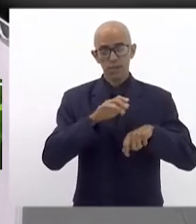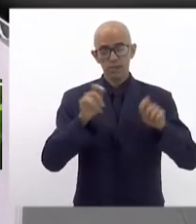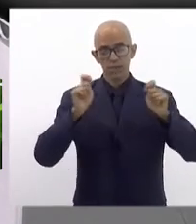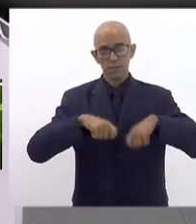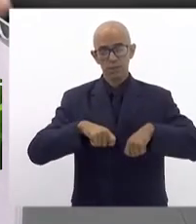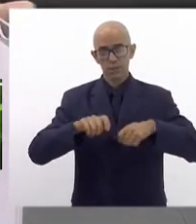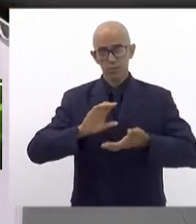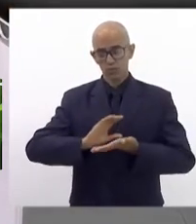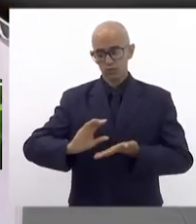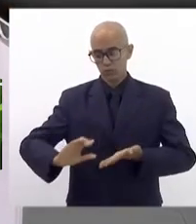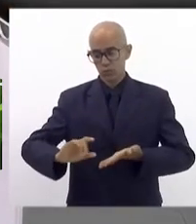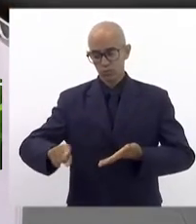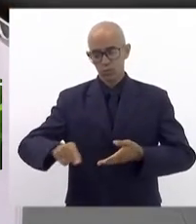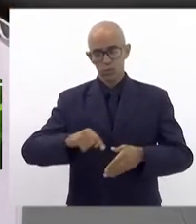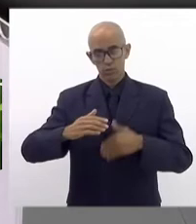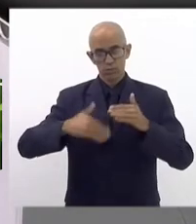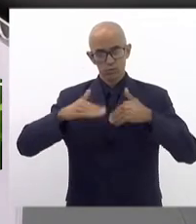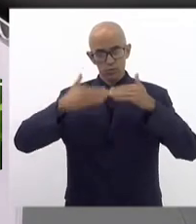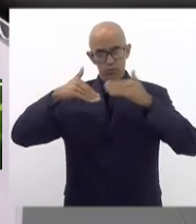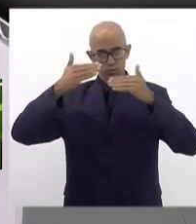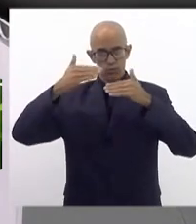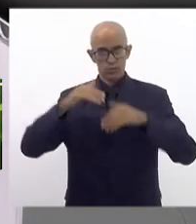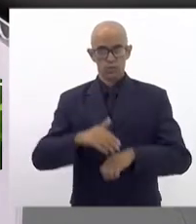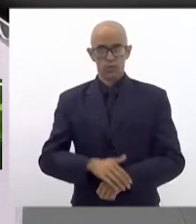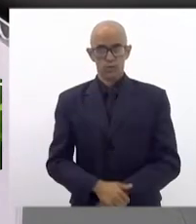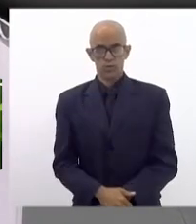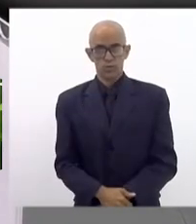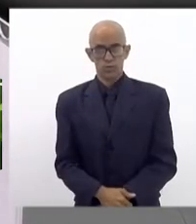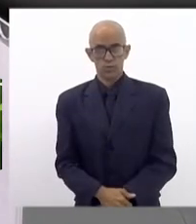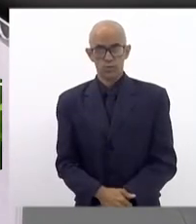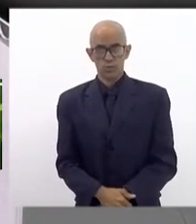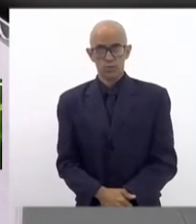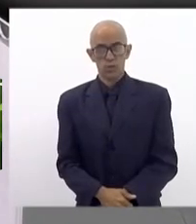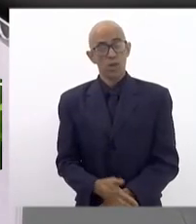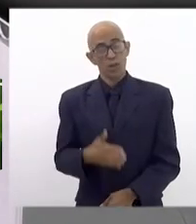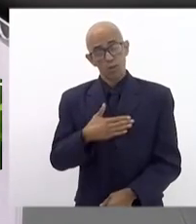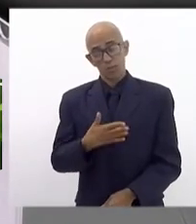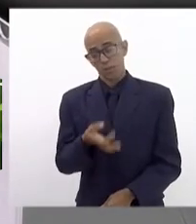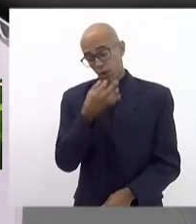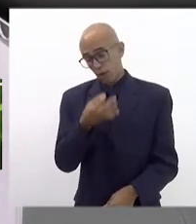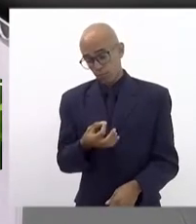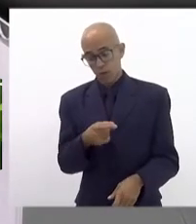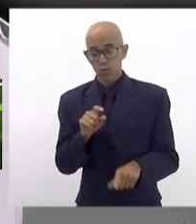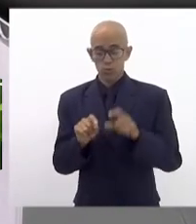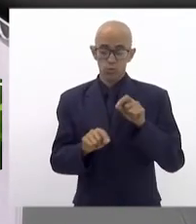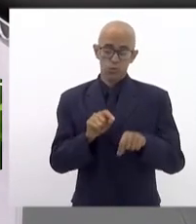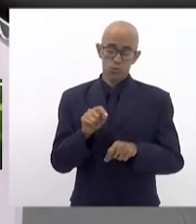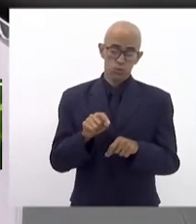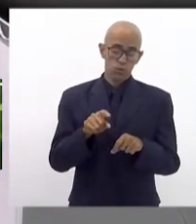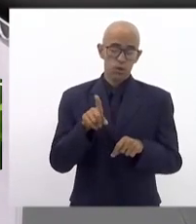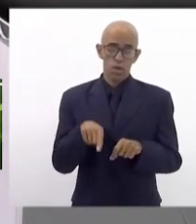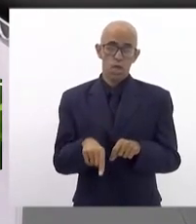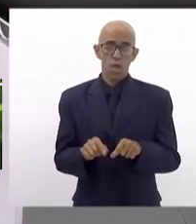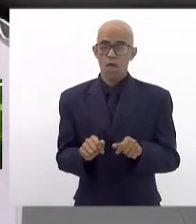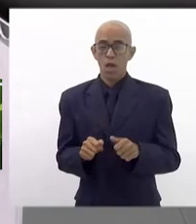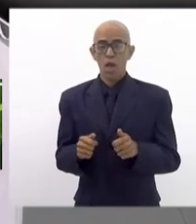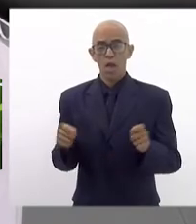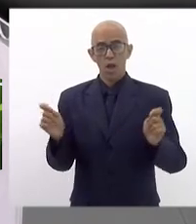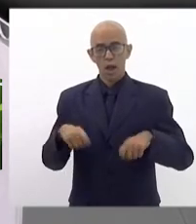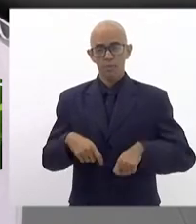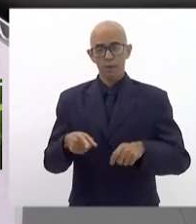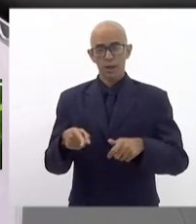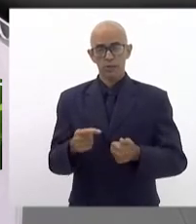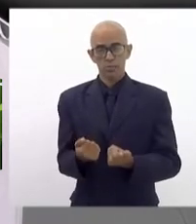investimentos em pesquisa e desenvolvimento. Eu acho que isso digamos... é suficiente para,